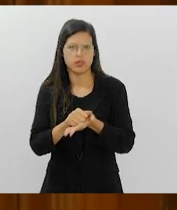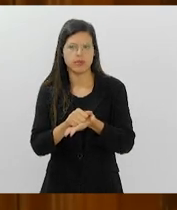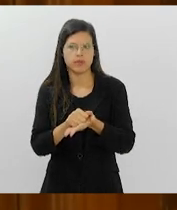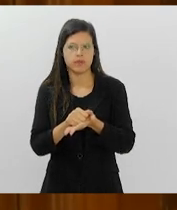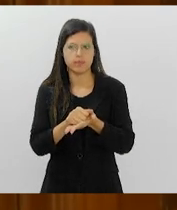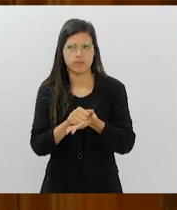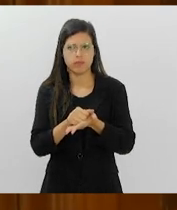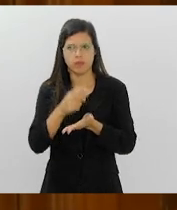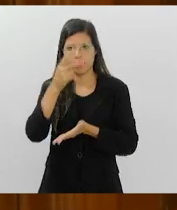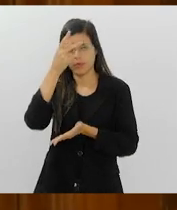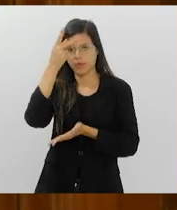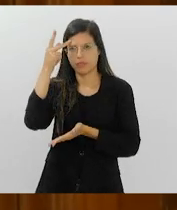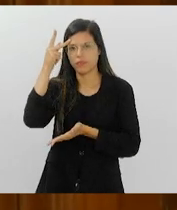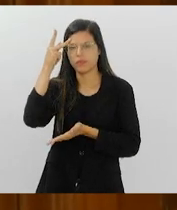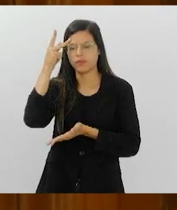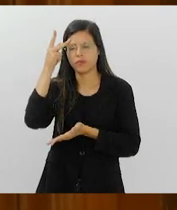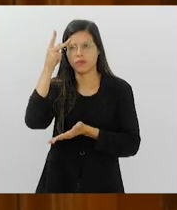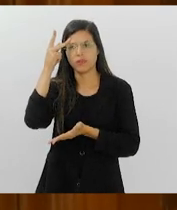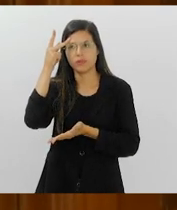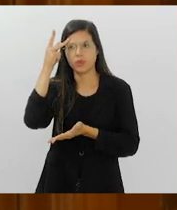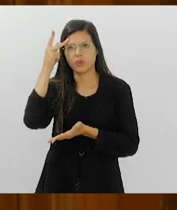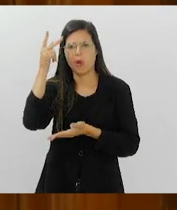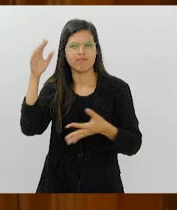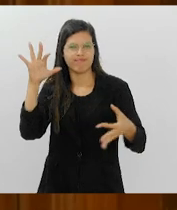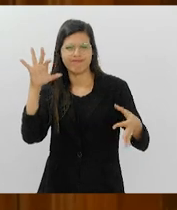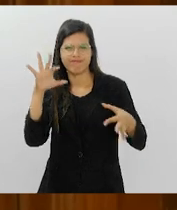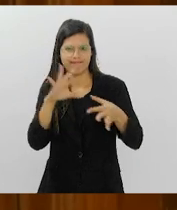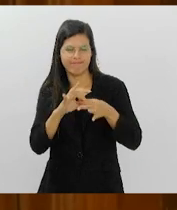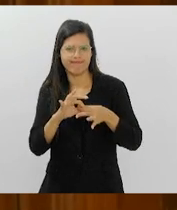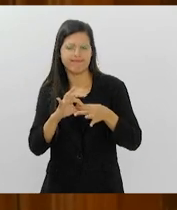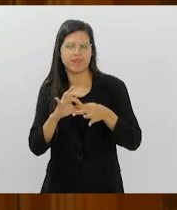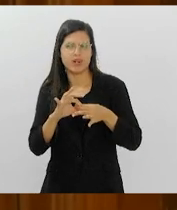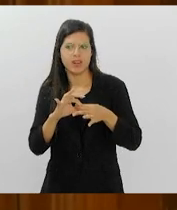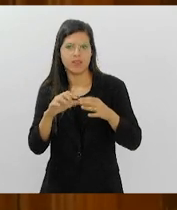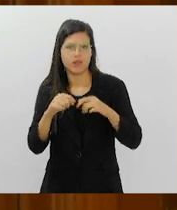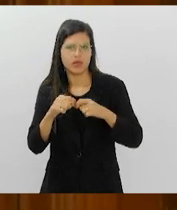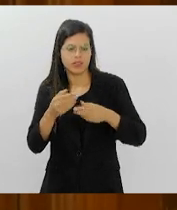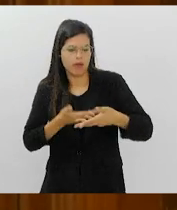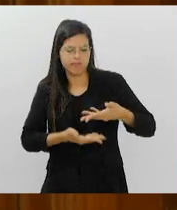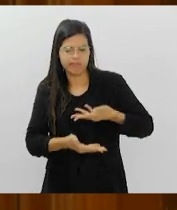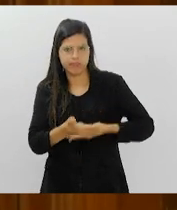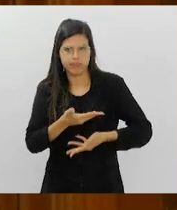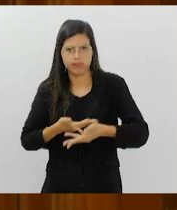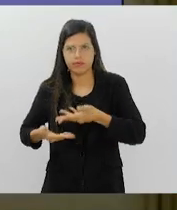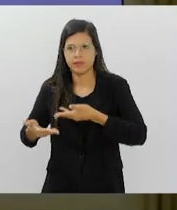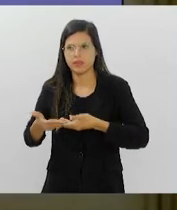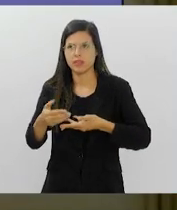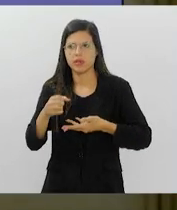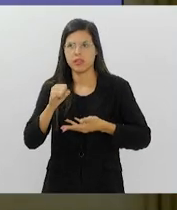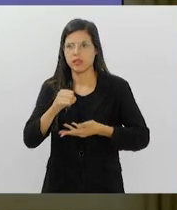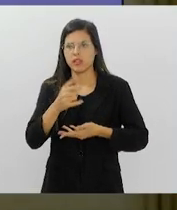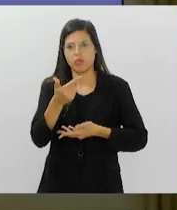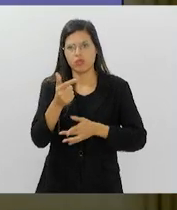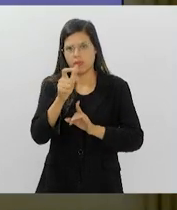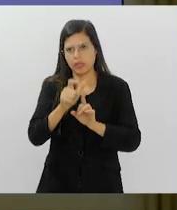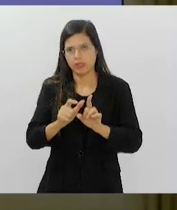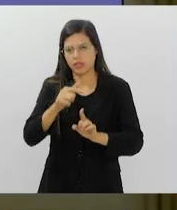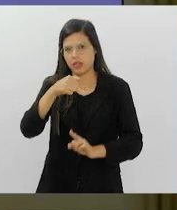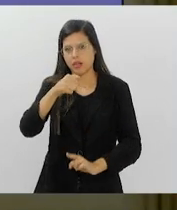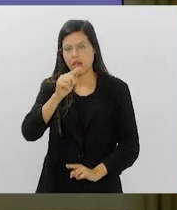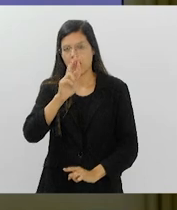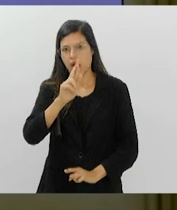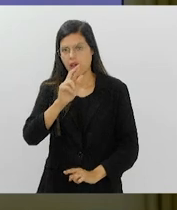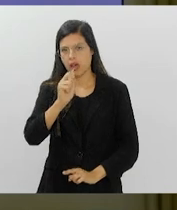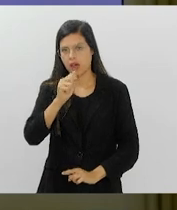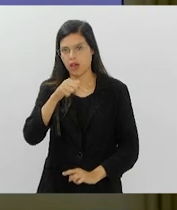uma pessoa que foi assim, o elo, né, que fazia essa interlocução, sem ela seria muito mais difícil, que é a Raquel, na minha turma, Major